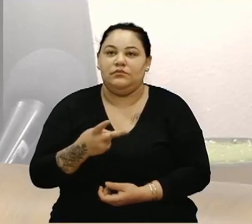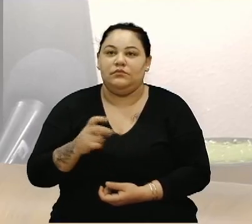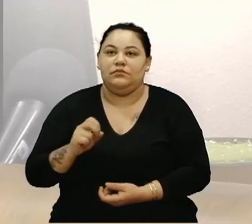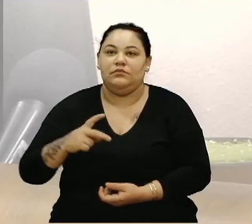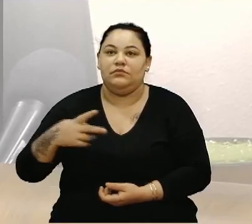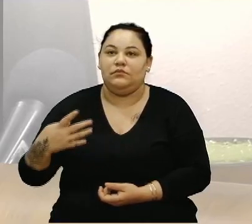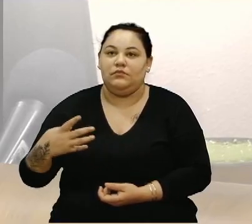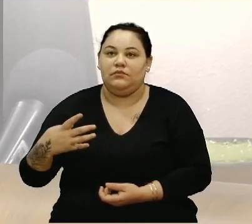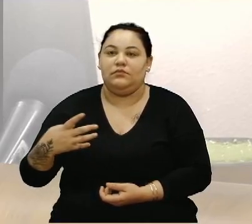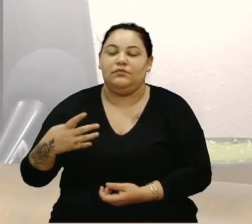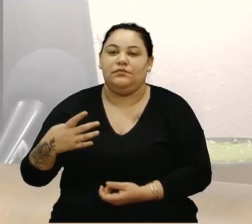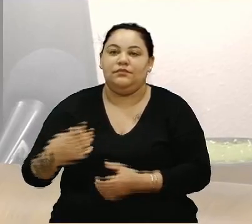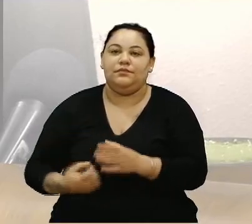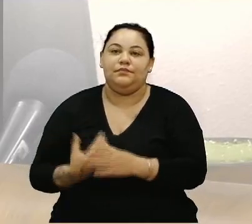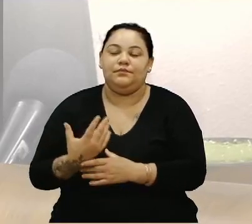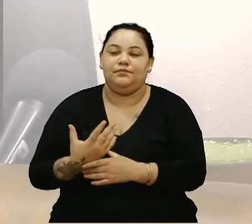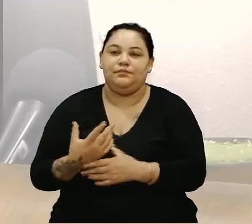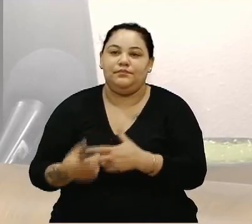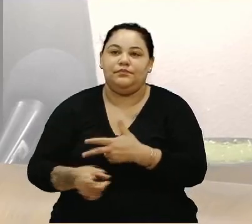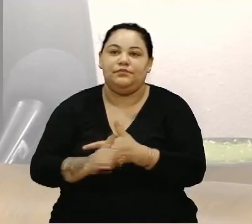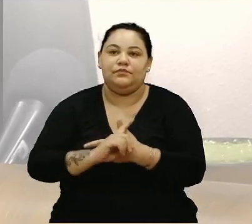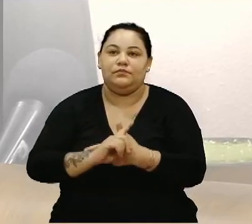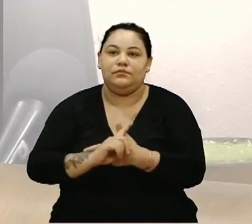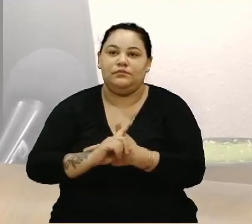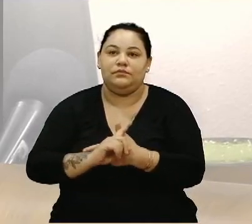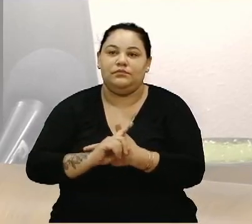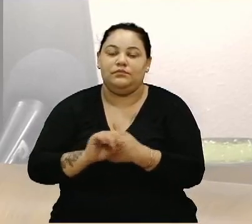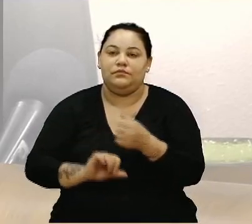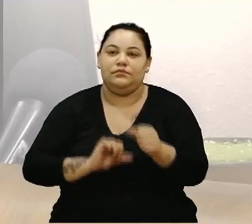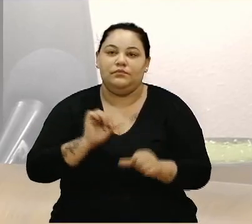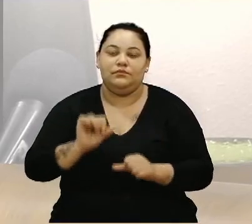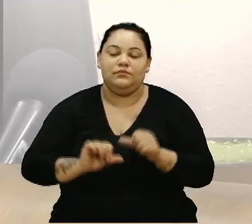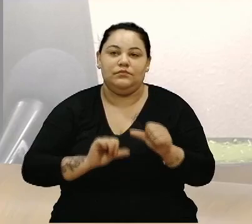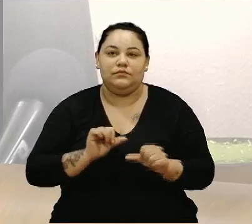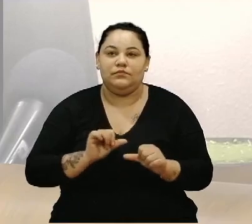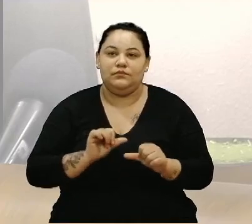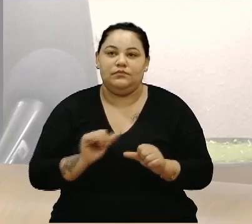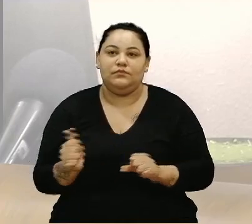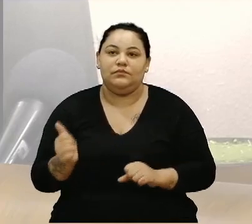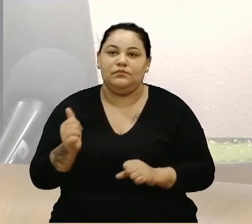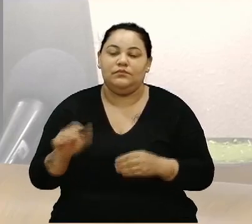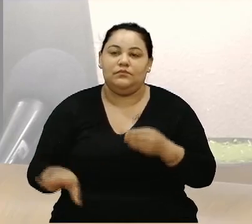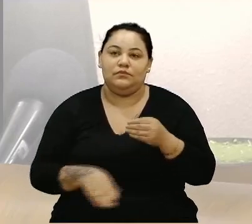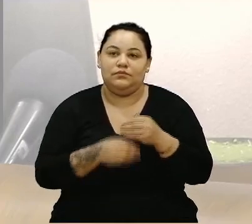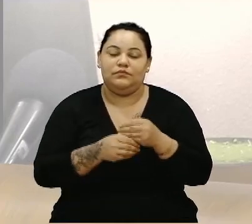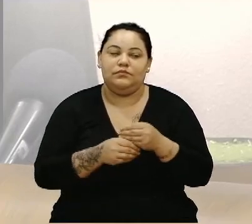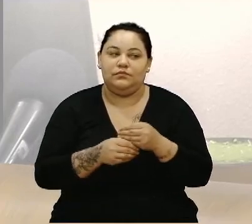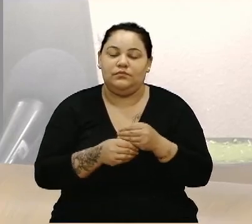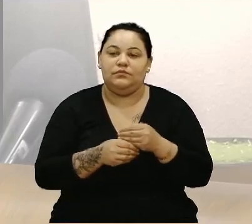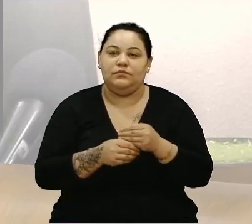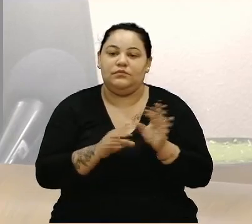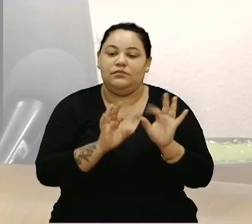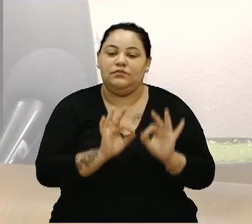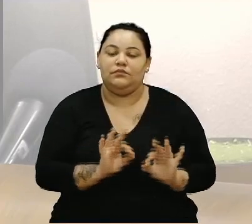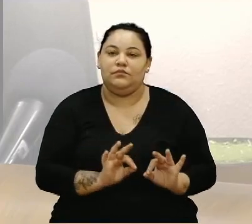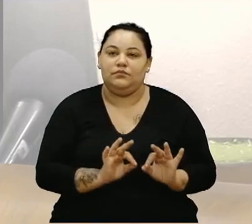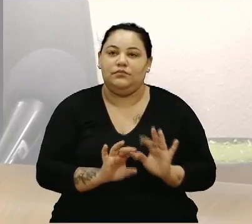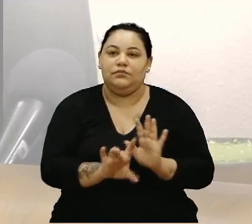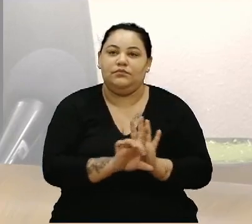136/2024, de autoria do Poder Executivo, que altera e acresce dispositivos à Lei número